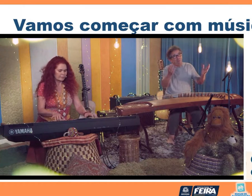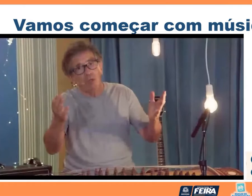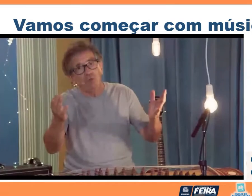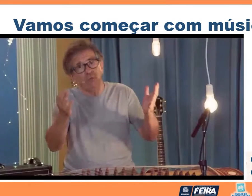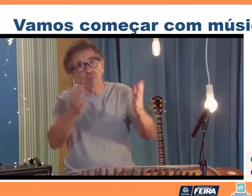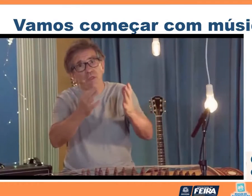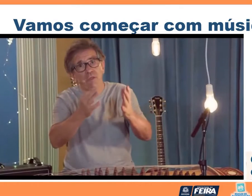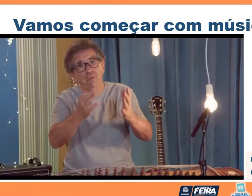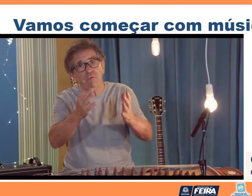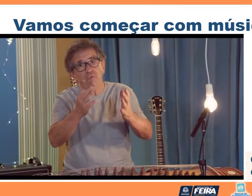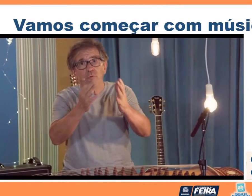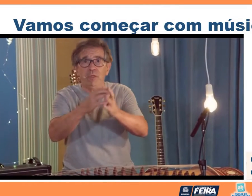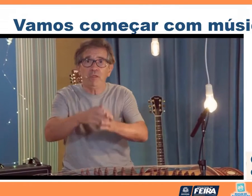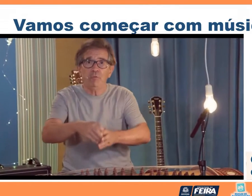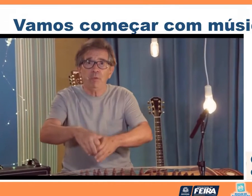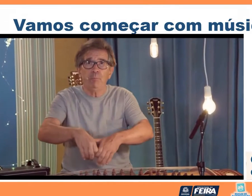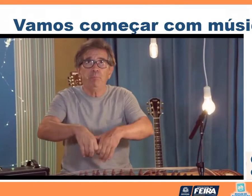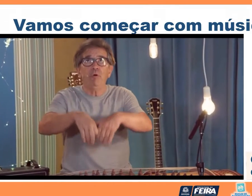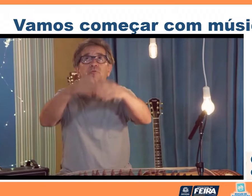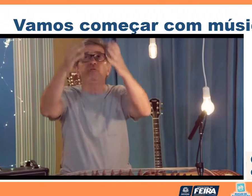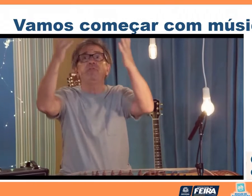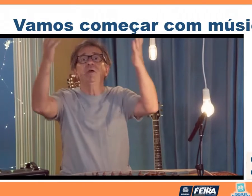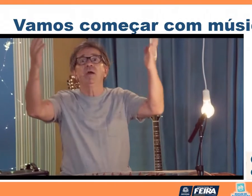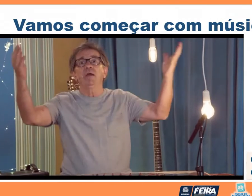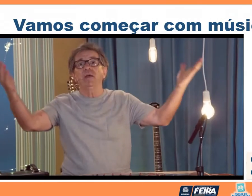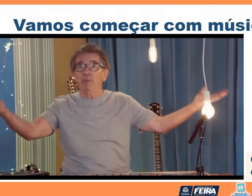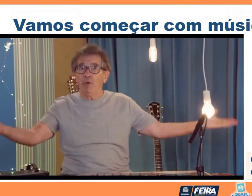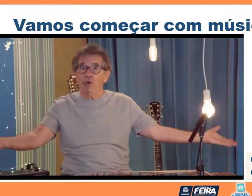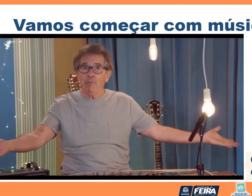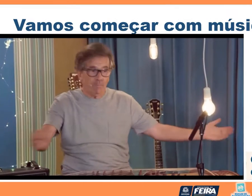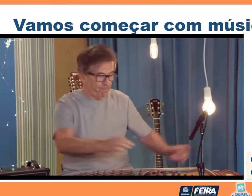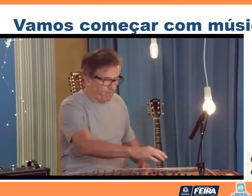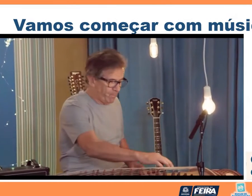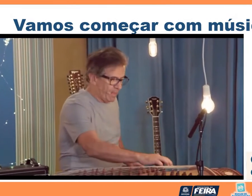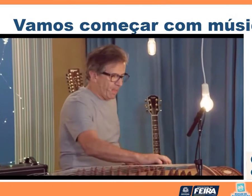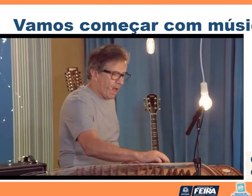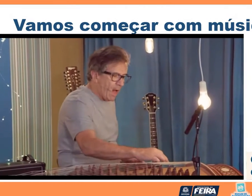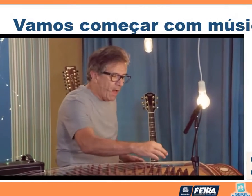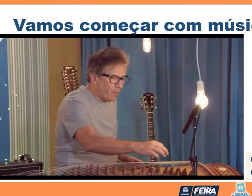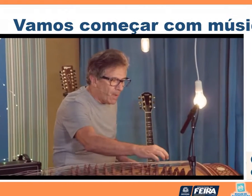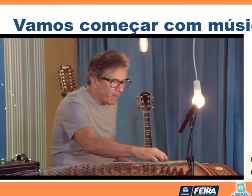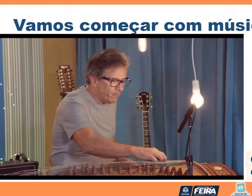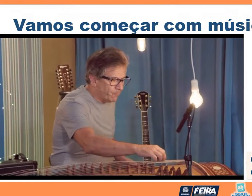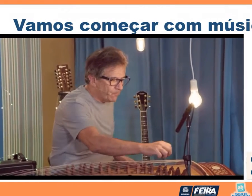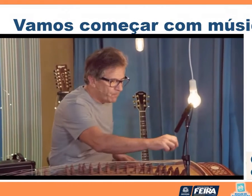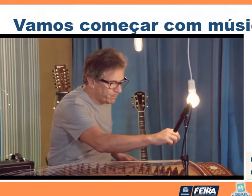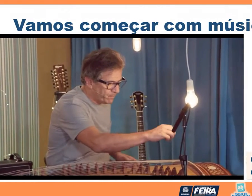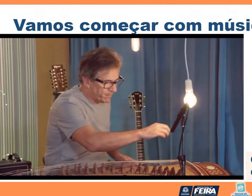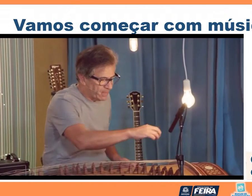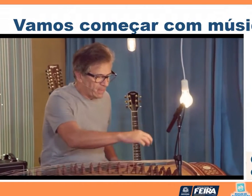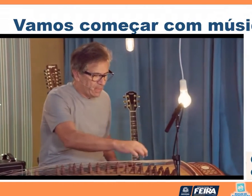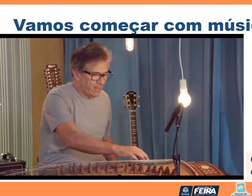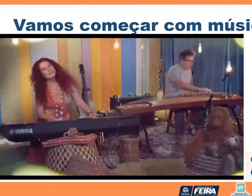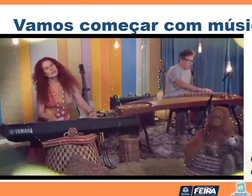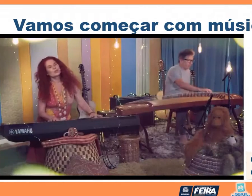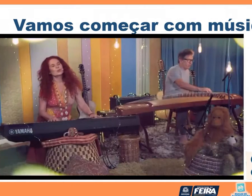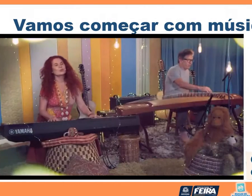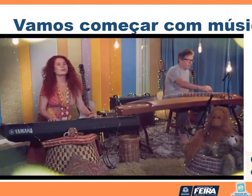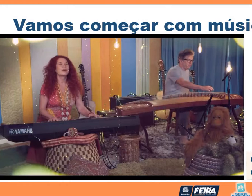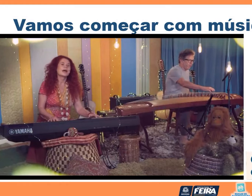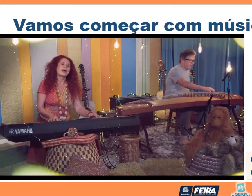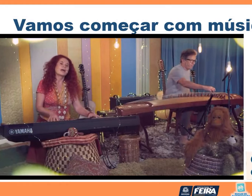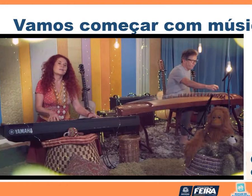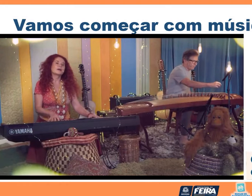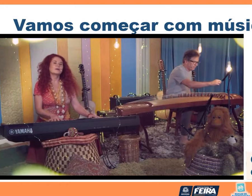sumindo, sumindo, e puff, evaporou Água é uma gota de chuva,